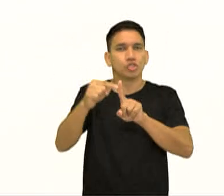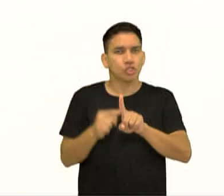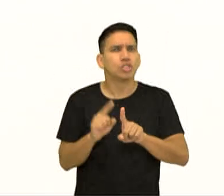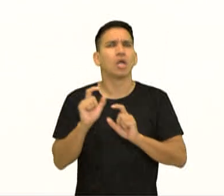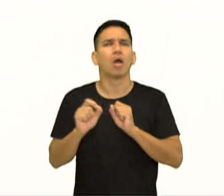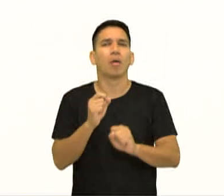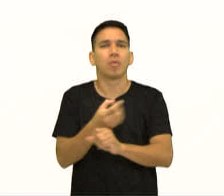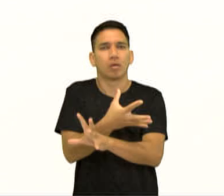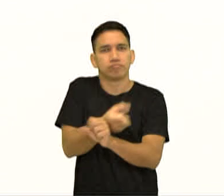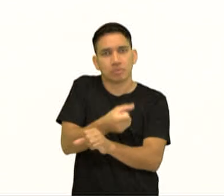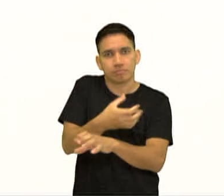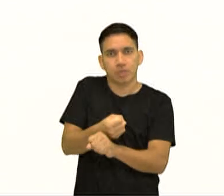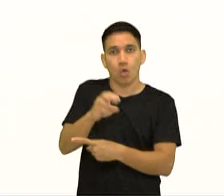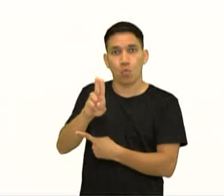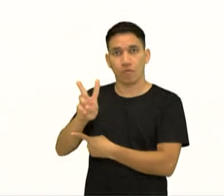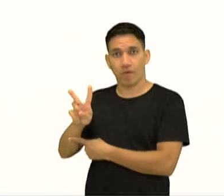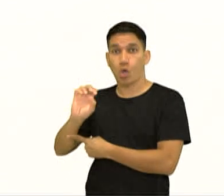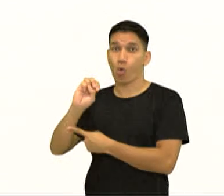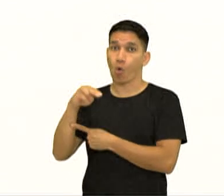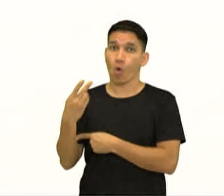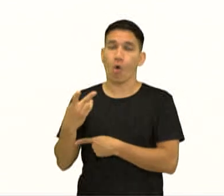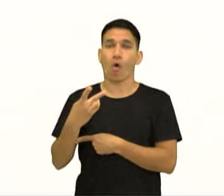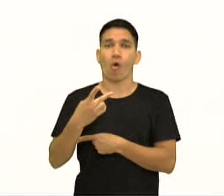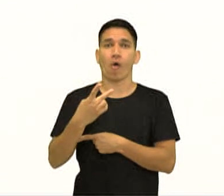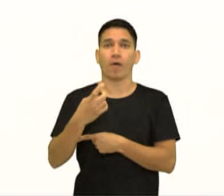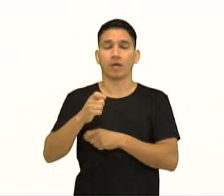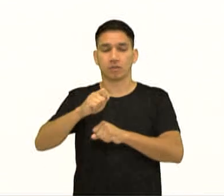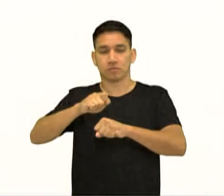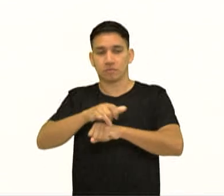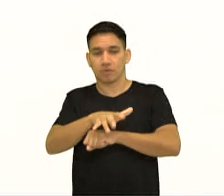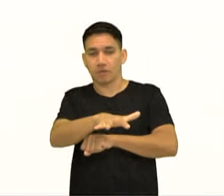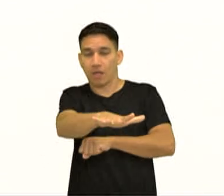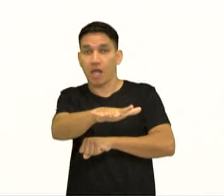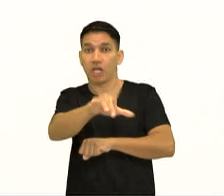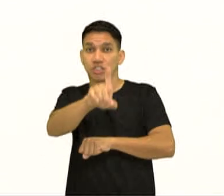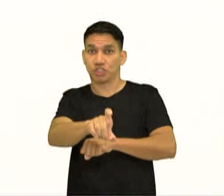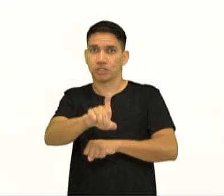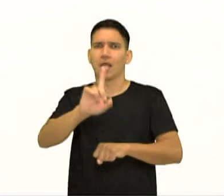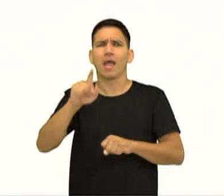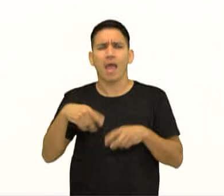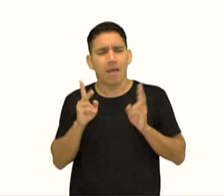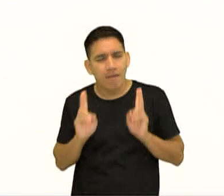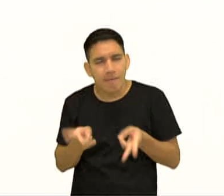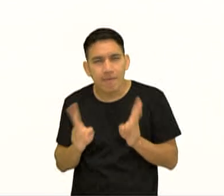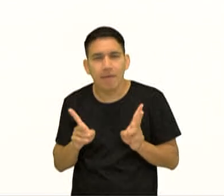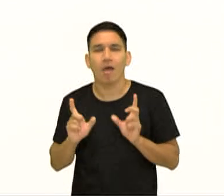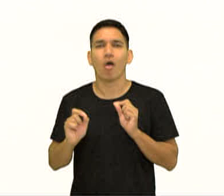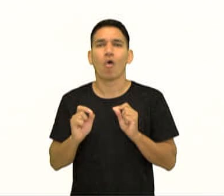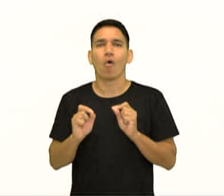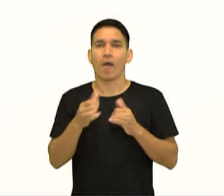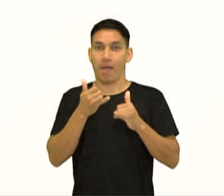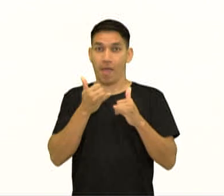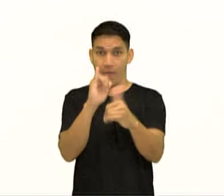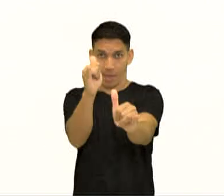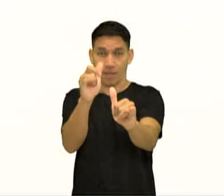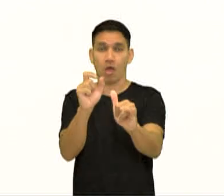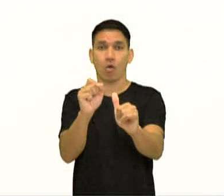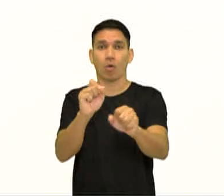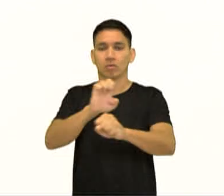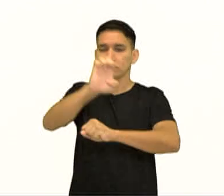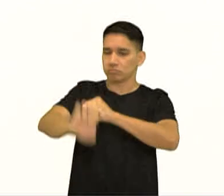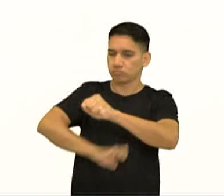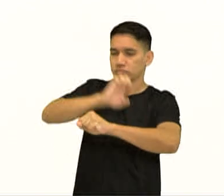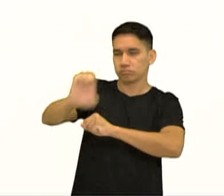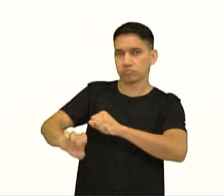como ultravioleta ou raio-x. Essa energia apresenta um valor idêntico à diferença de energia entre as órbitas circulares